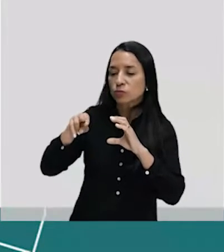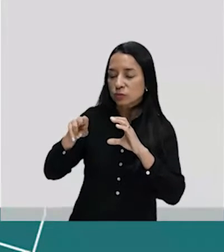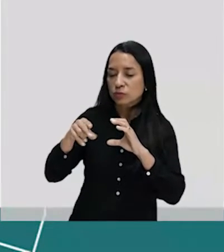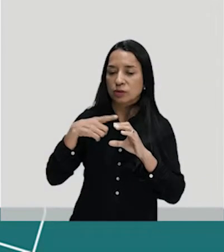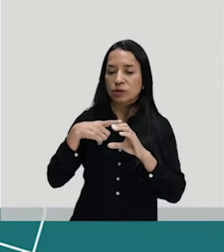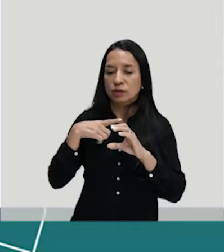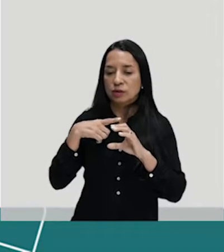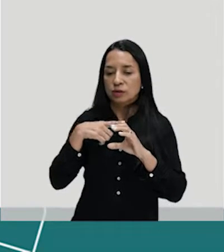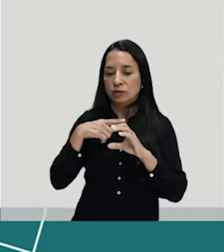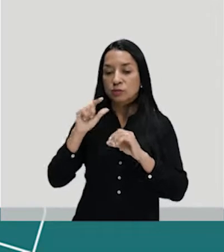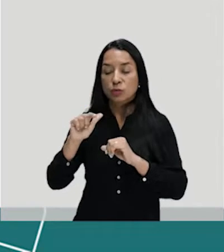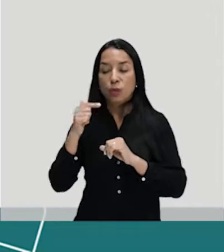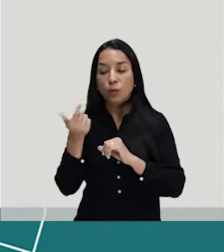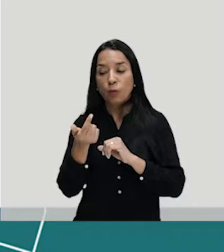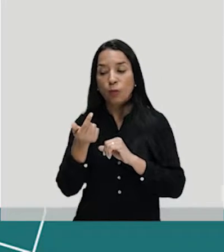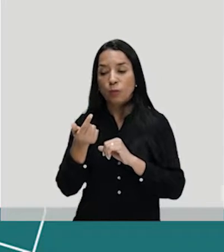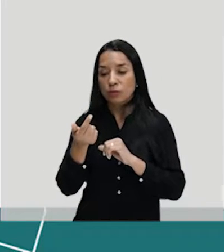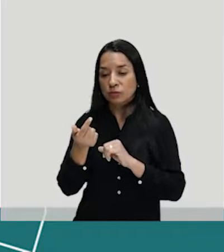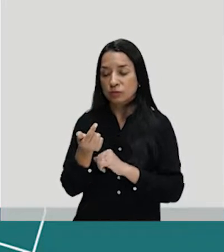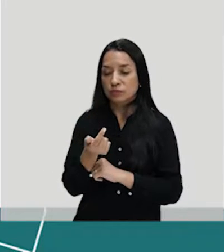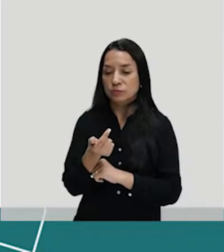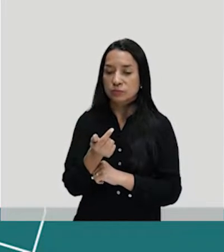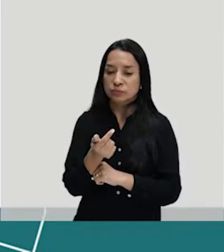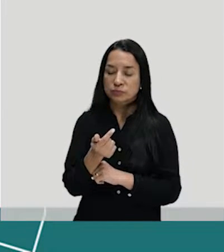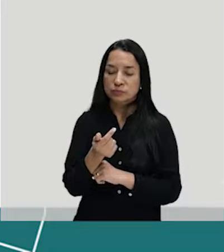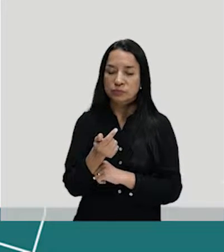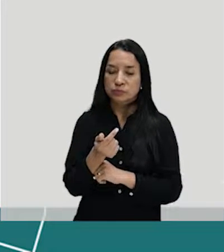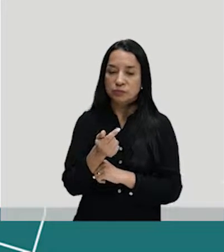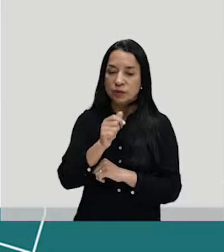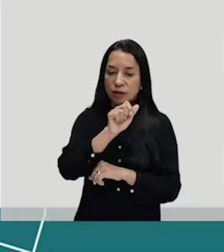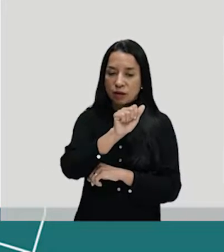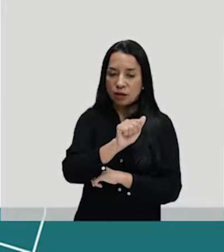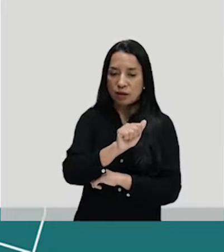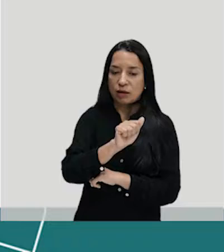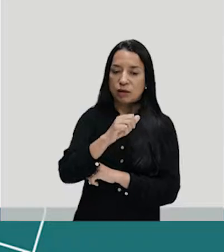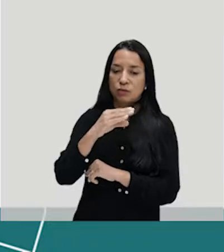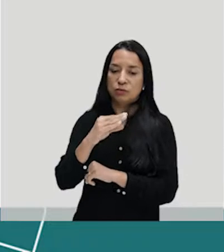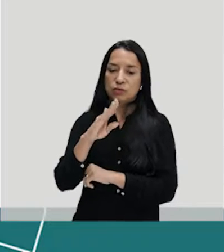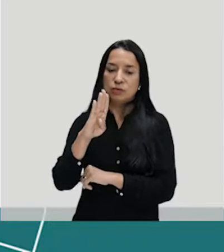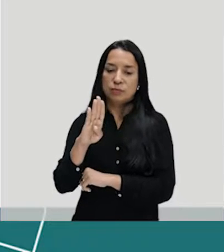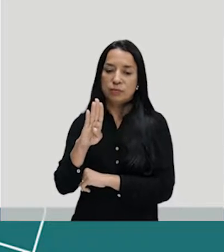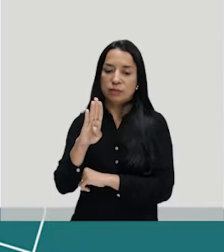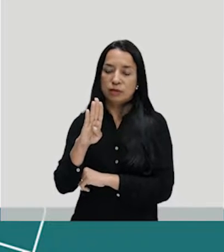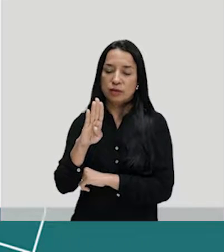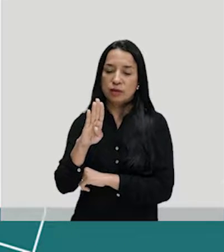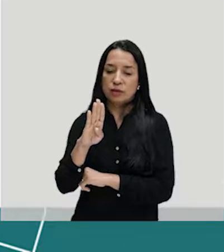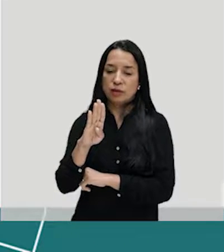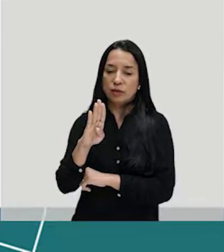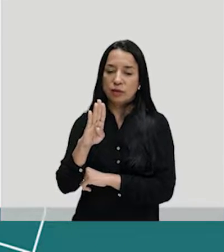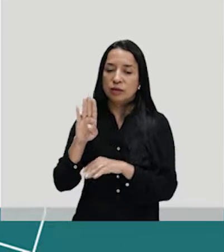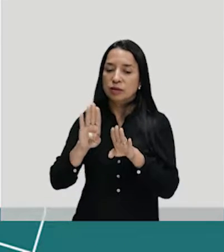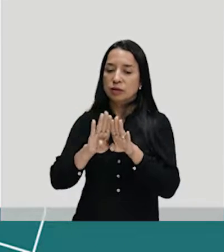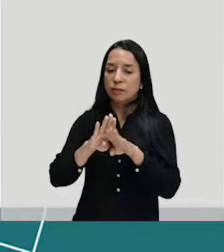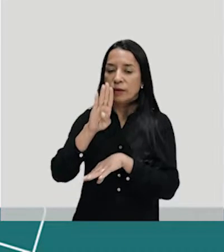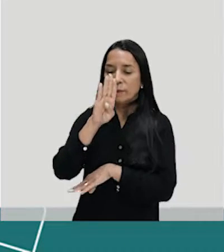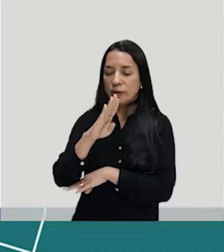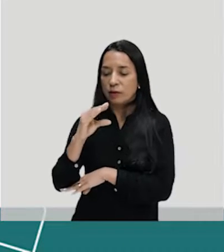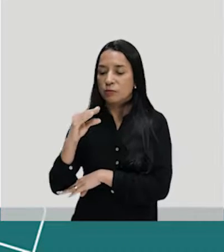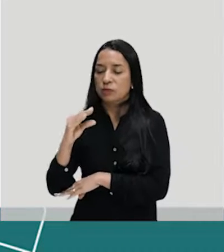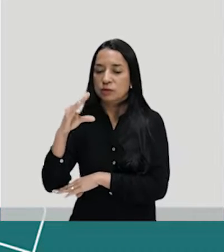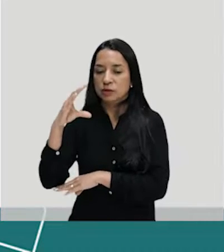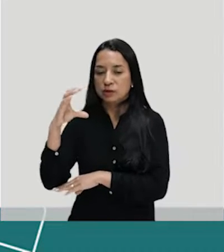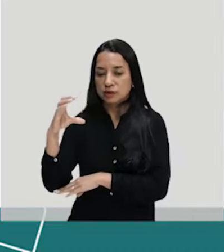temos mais uma propriedade aonde ela disse que se a está contido em b e B está contido em ser